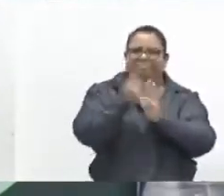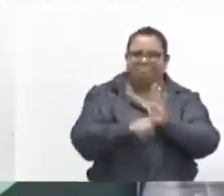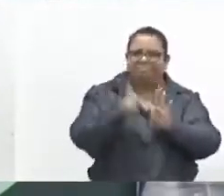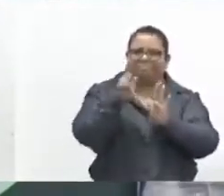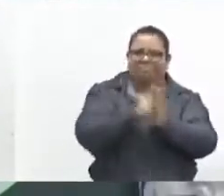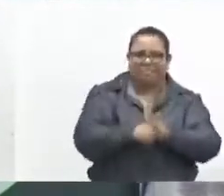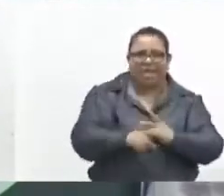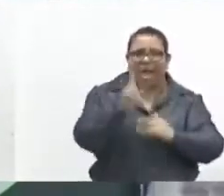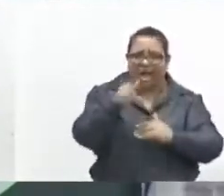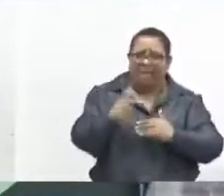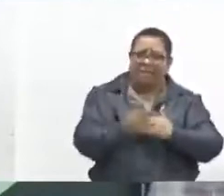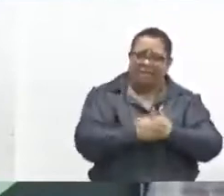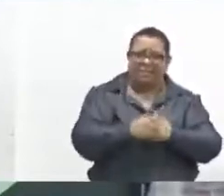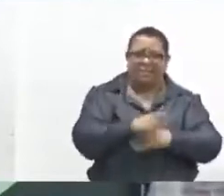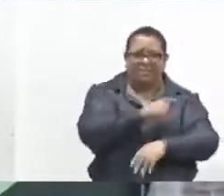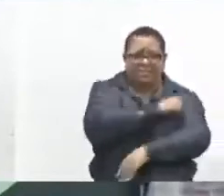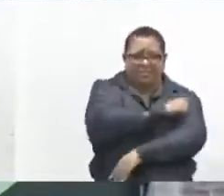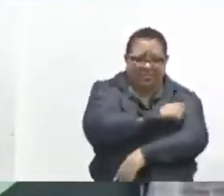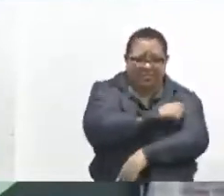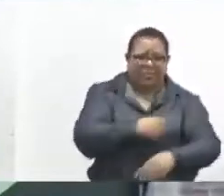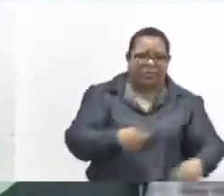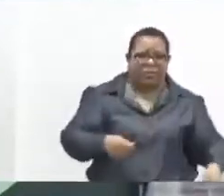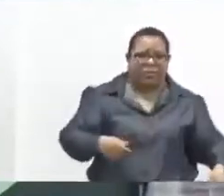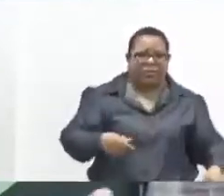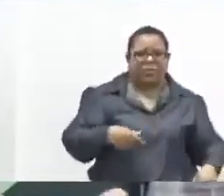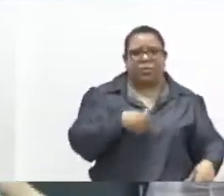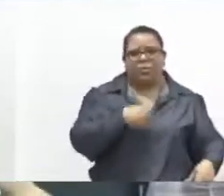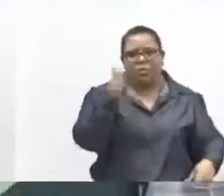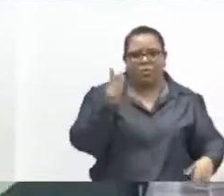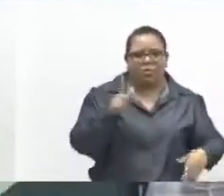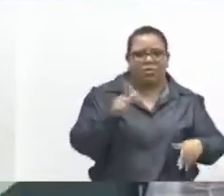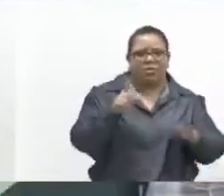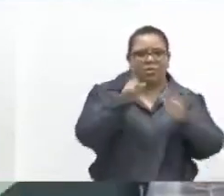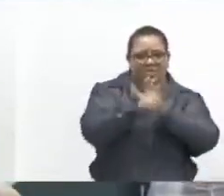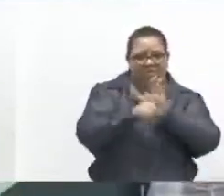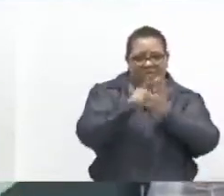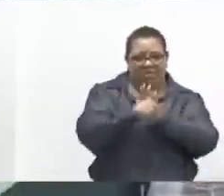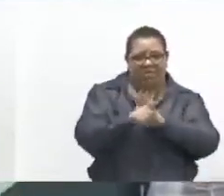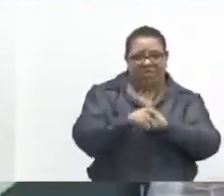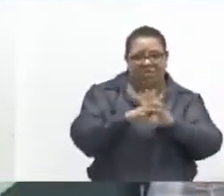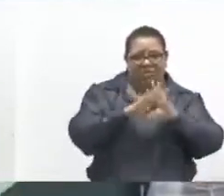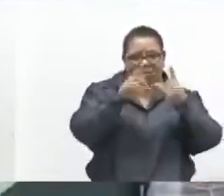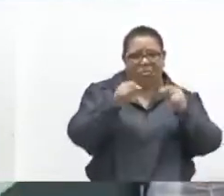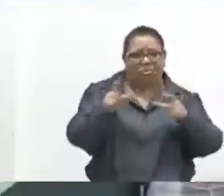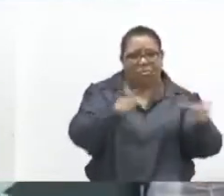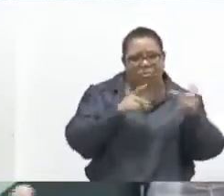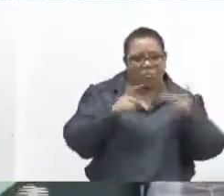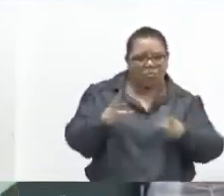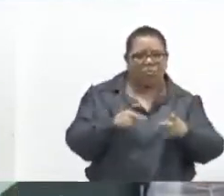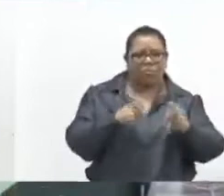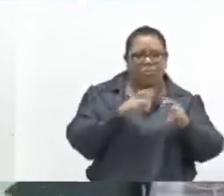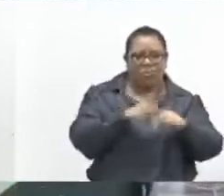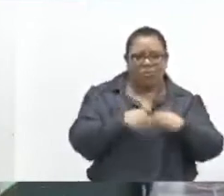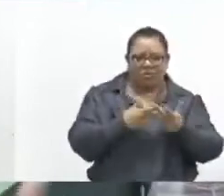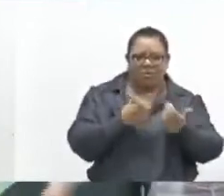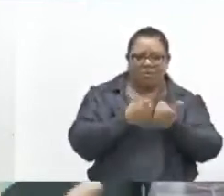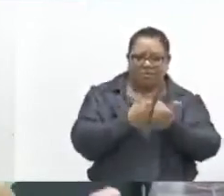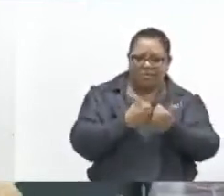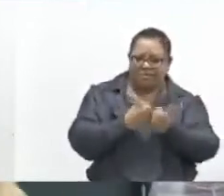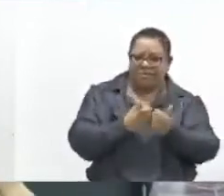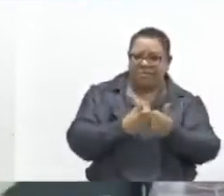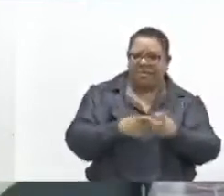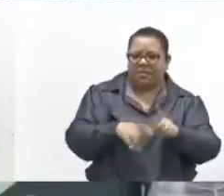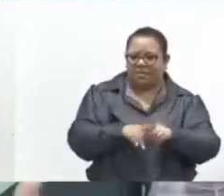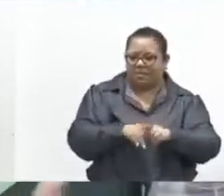esse é o papel do estudante. O papel do estudante é questionar o gestor dos espaços. Que a gente está ali para contribuir, a gente vai estar ali